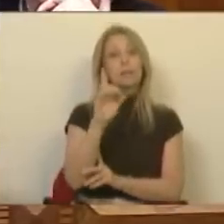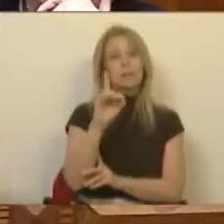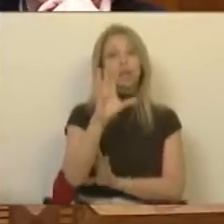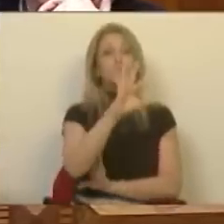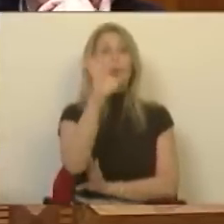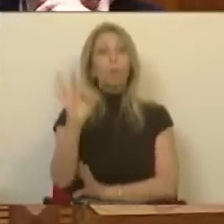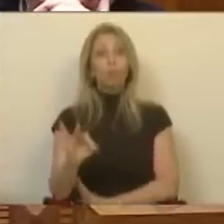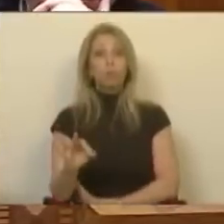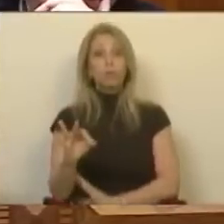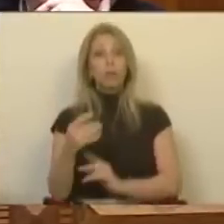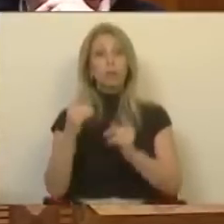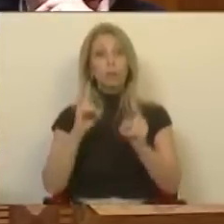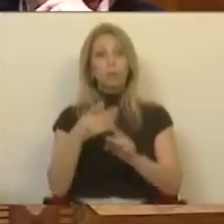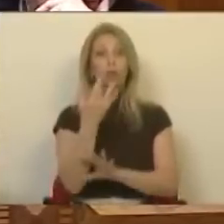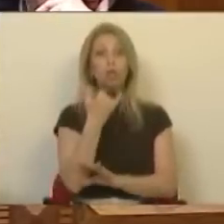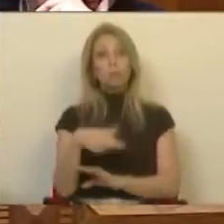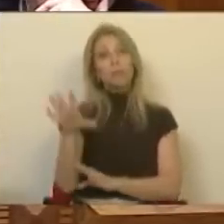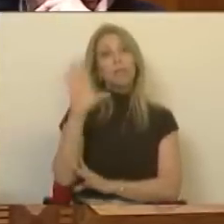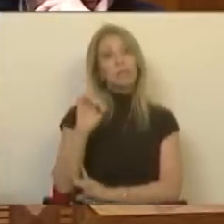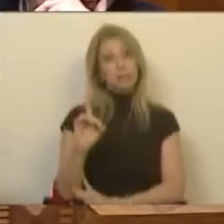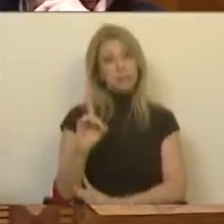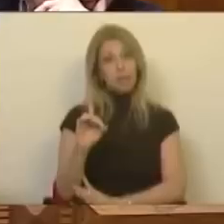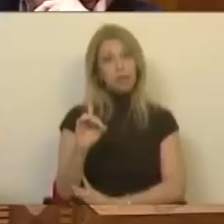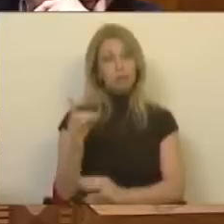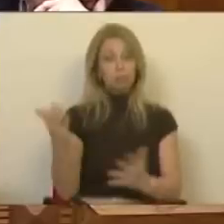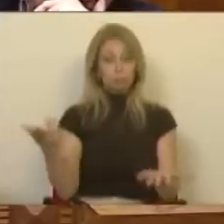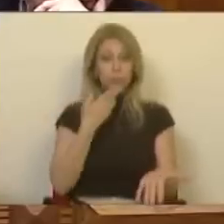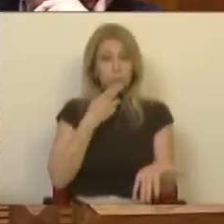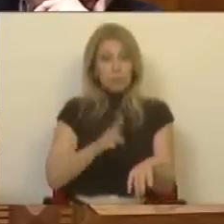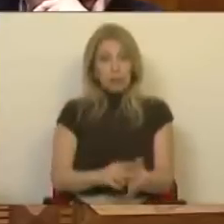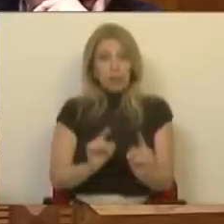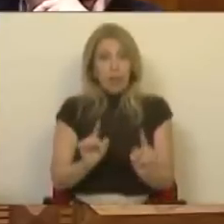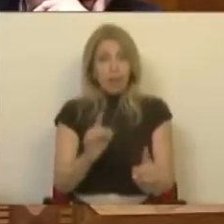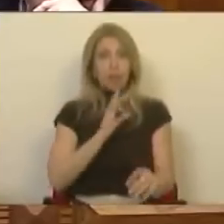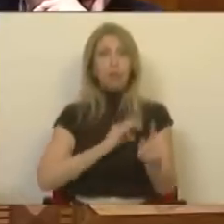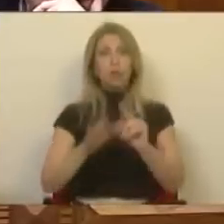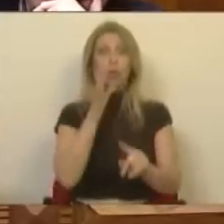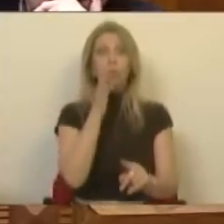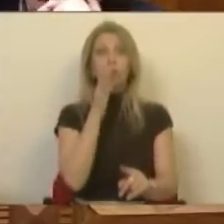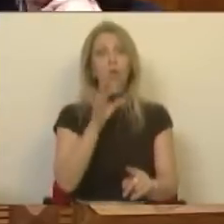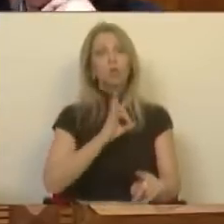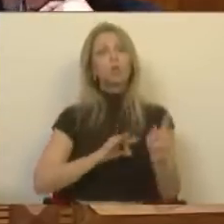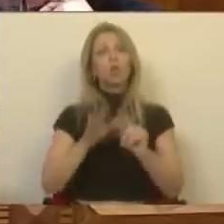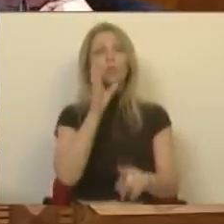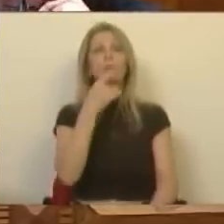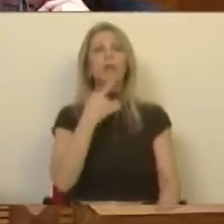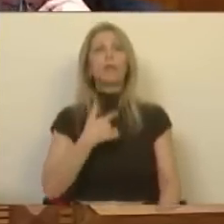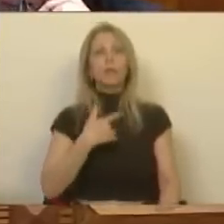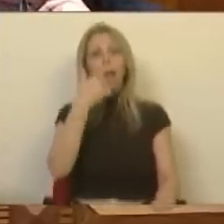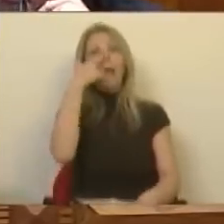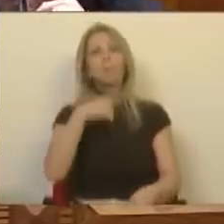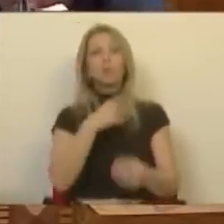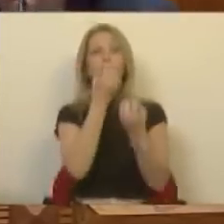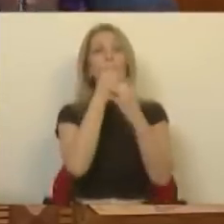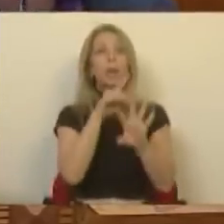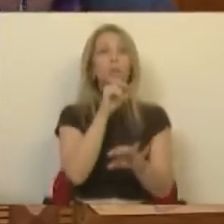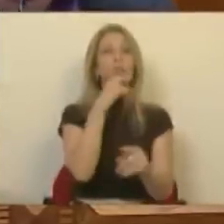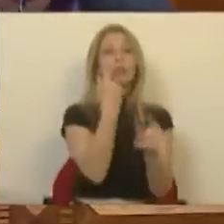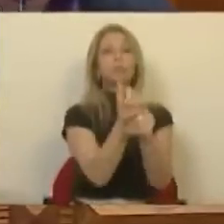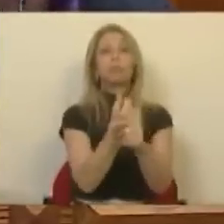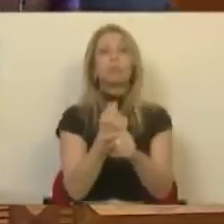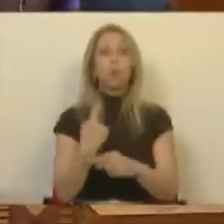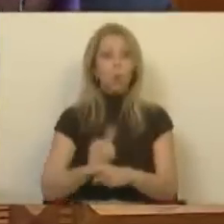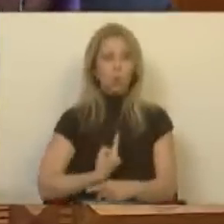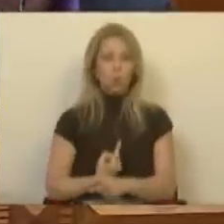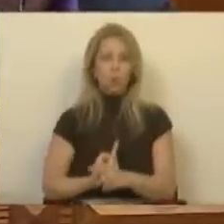no fim em 2016 Esta é a realidade senhor Deputado senhor Deputado diz as pessoas perderam o poder de compra não devem ser Deputado